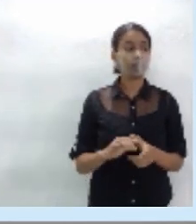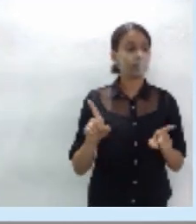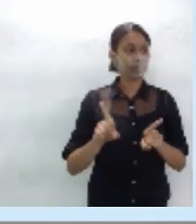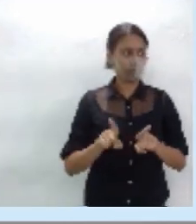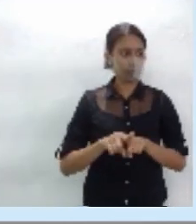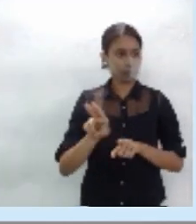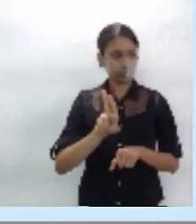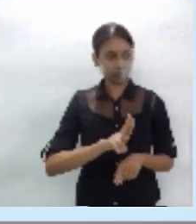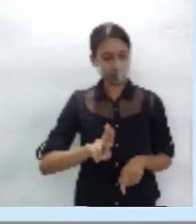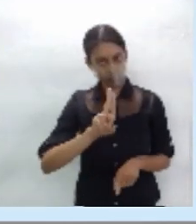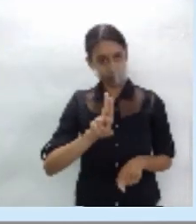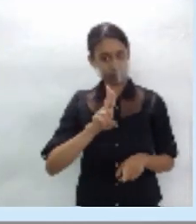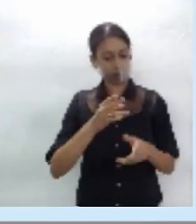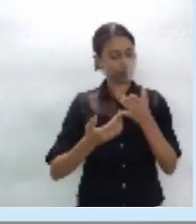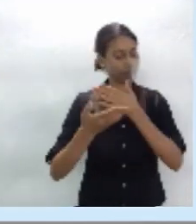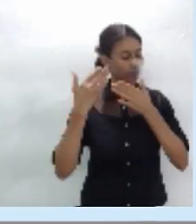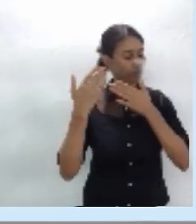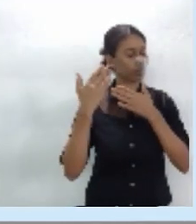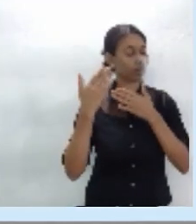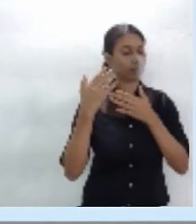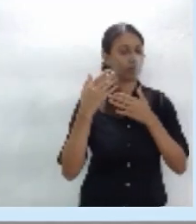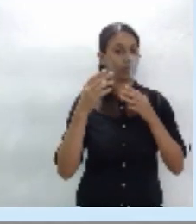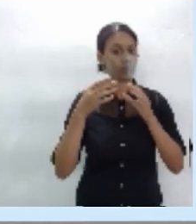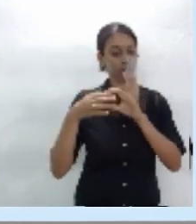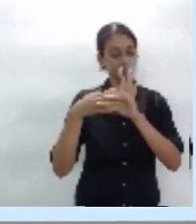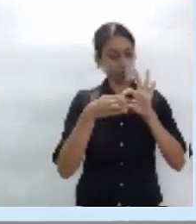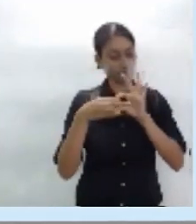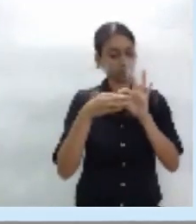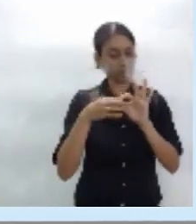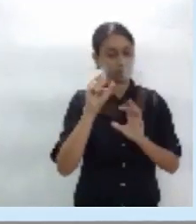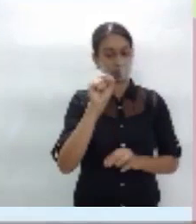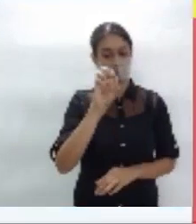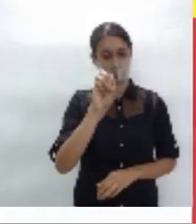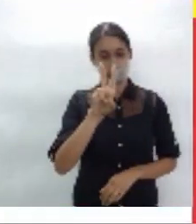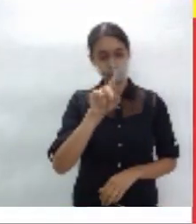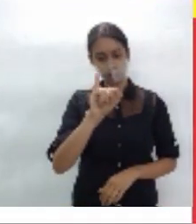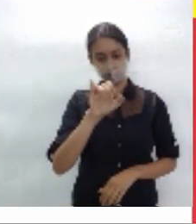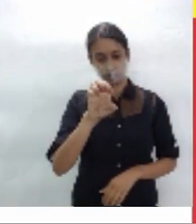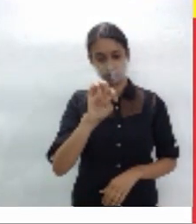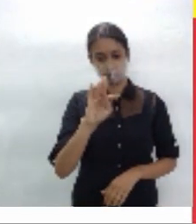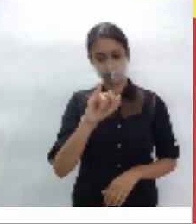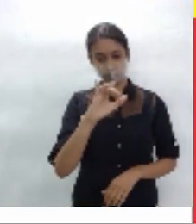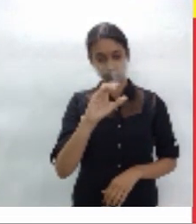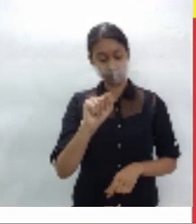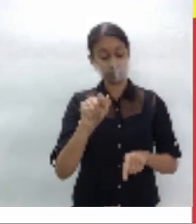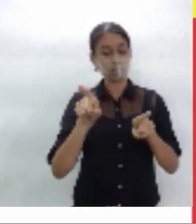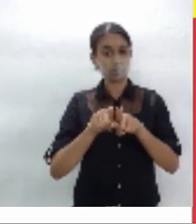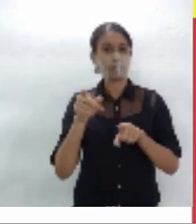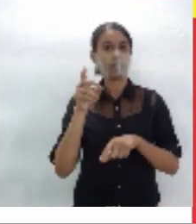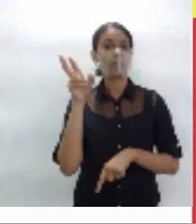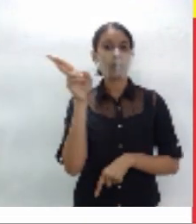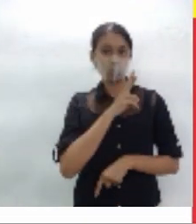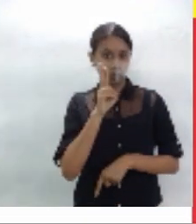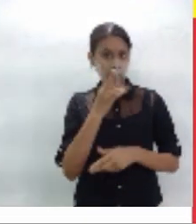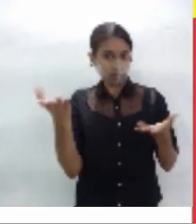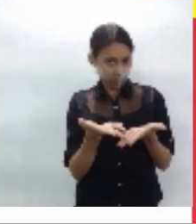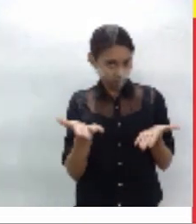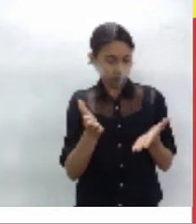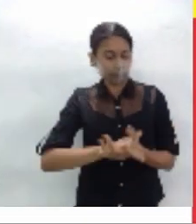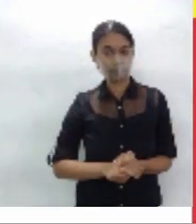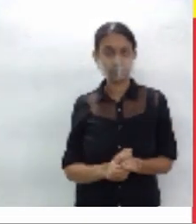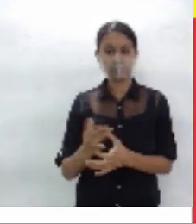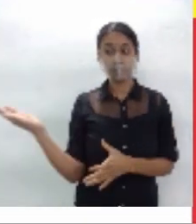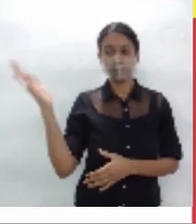Soviética, que é a Rússia que conhecemos hoje. Vem comigo para a próxima tela. para a gente ver como é que vai dando essa